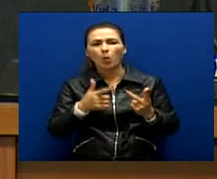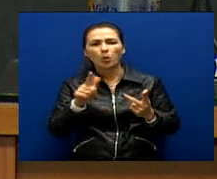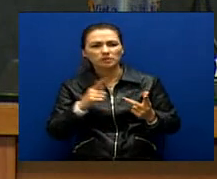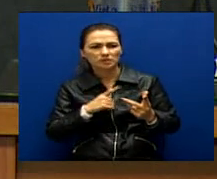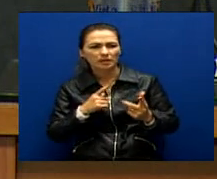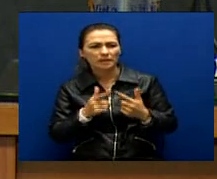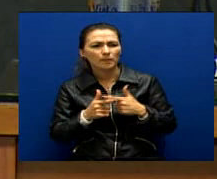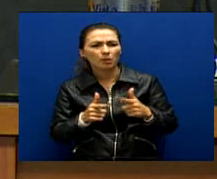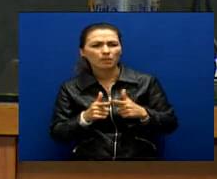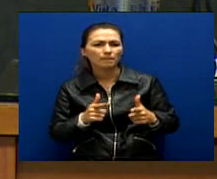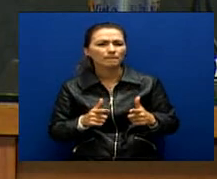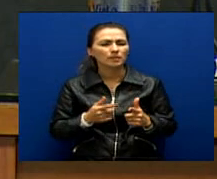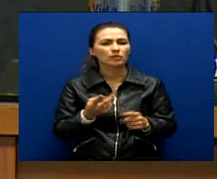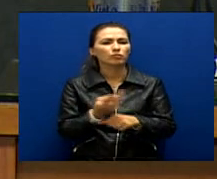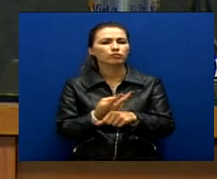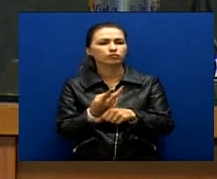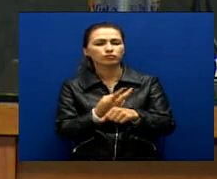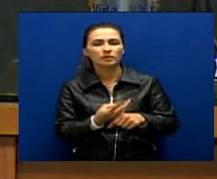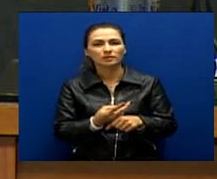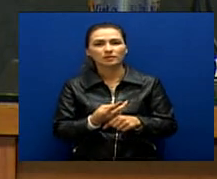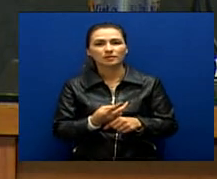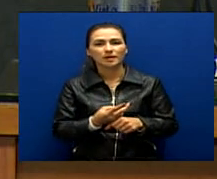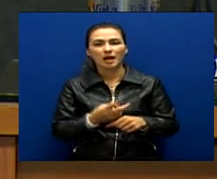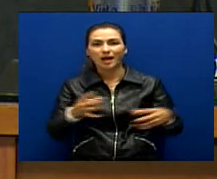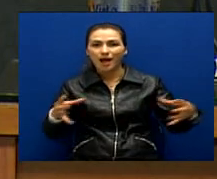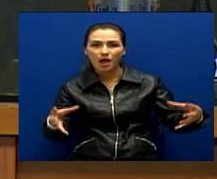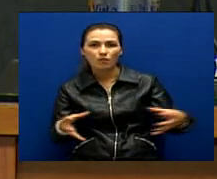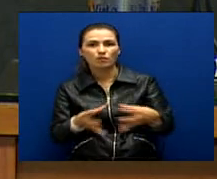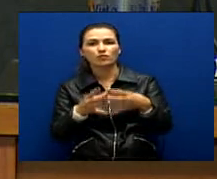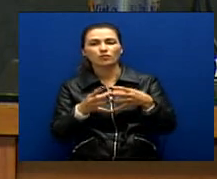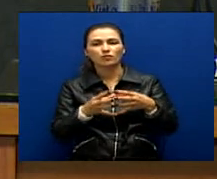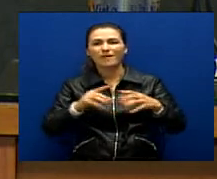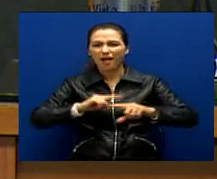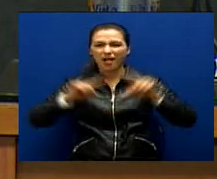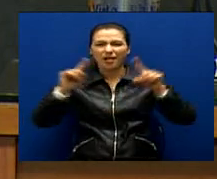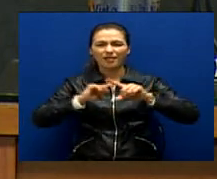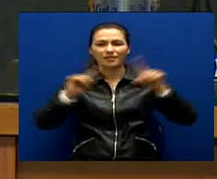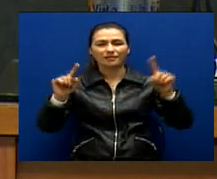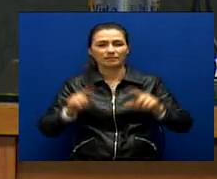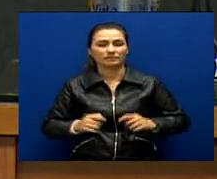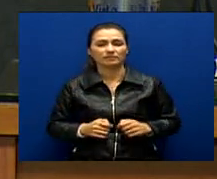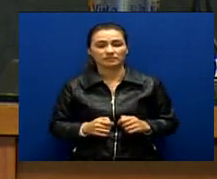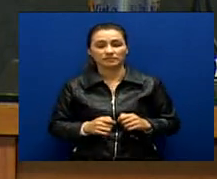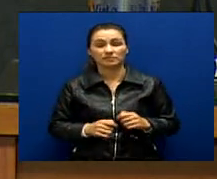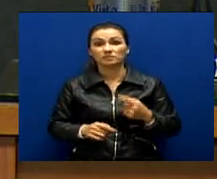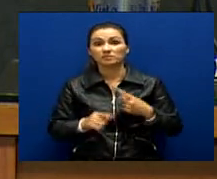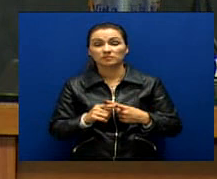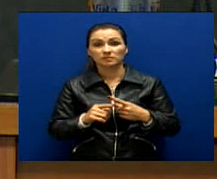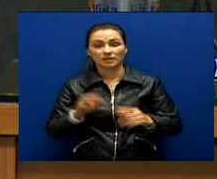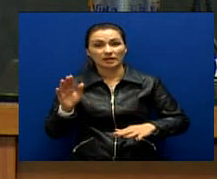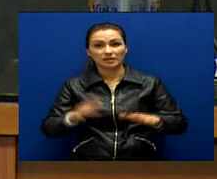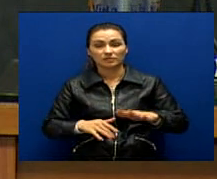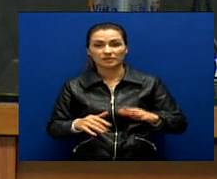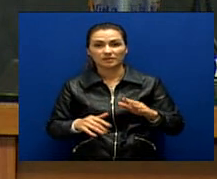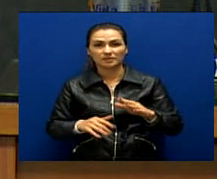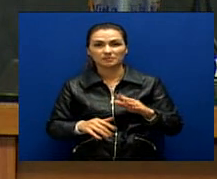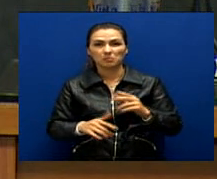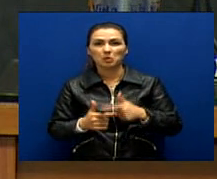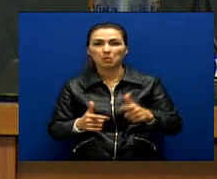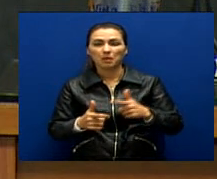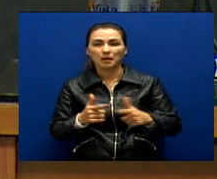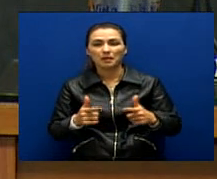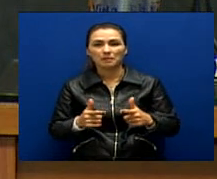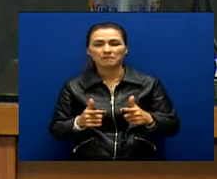disso o problema é ainda mais dramática a gente só enxerga o nosso mas aí coletivamente é